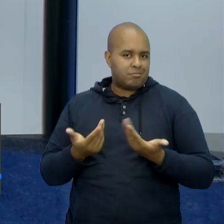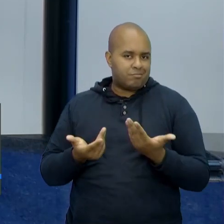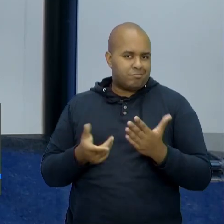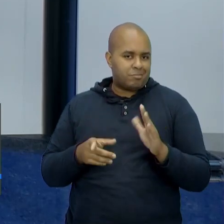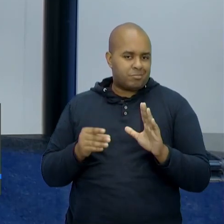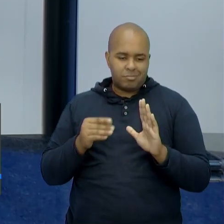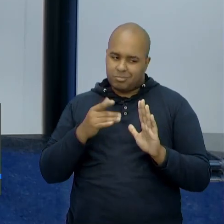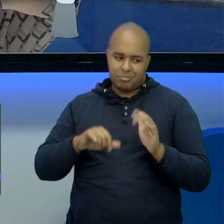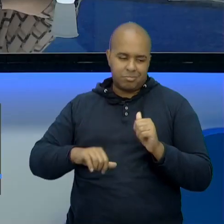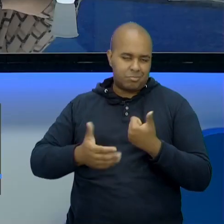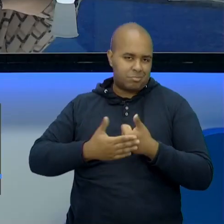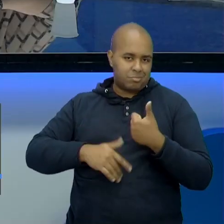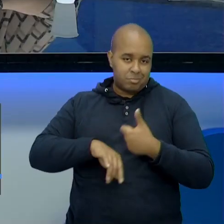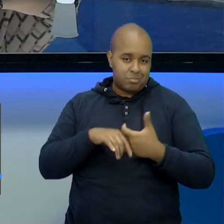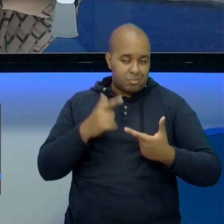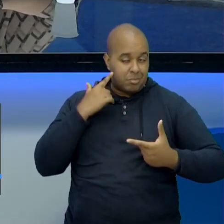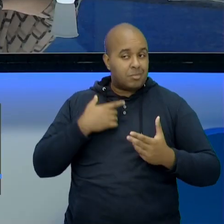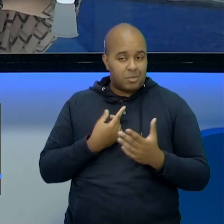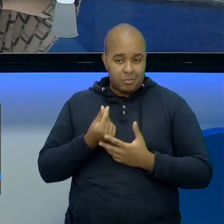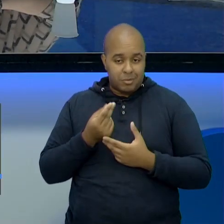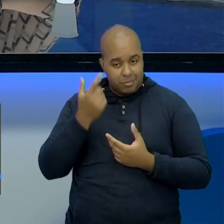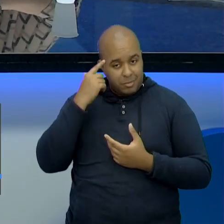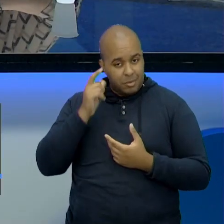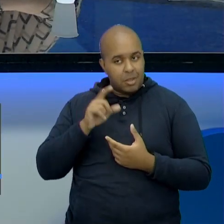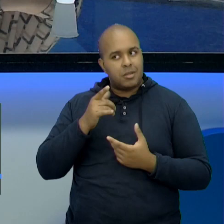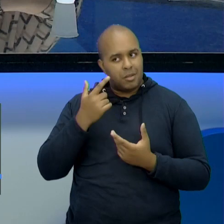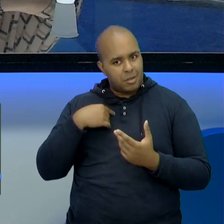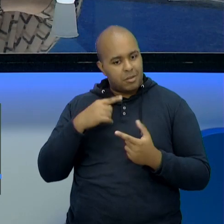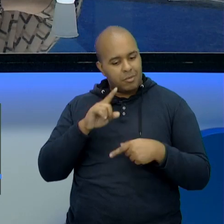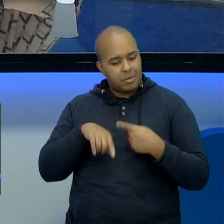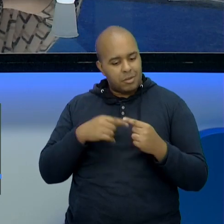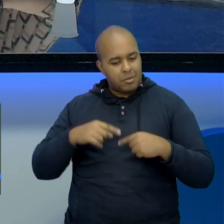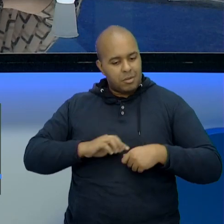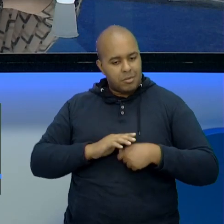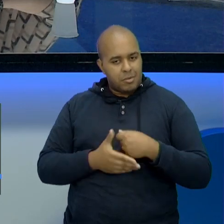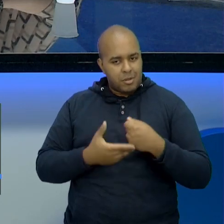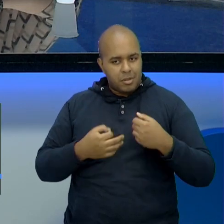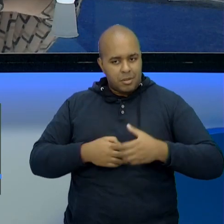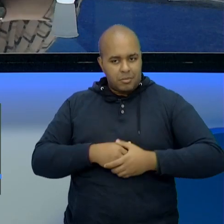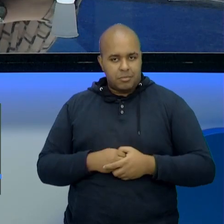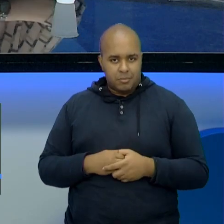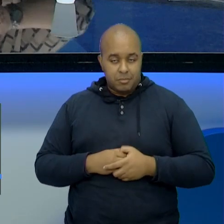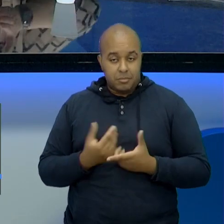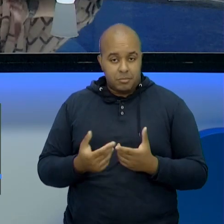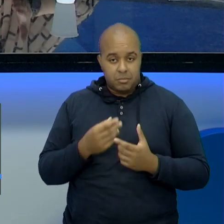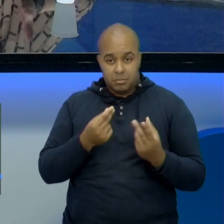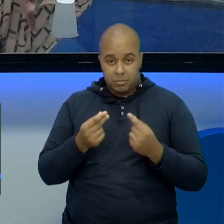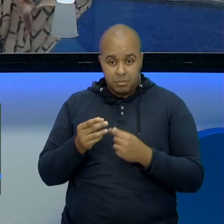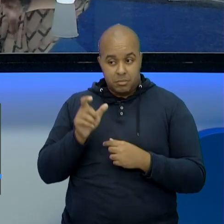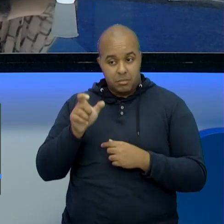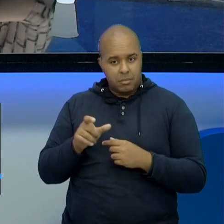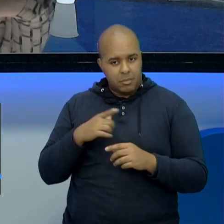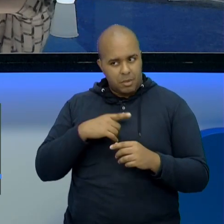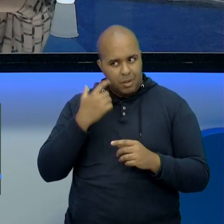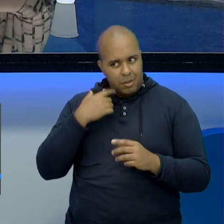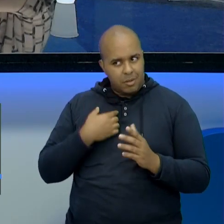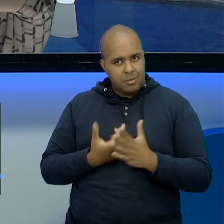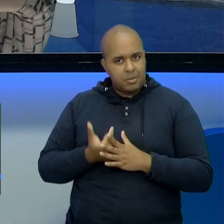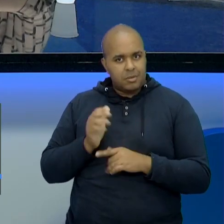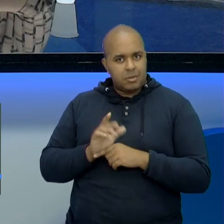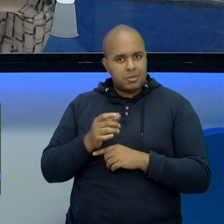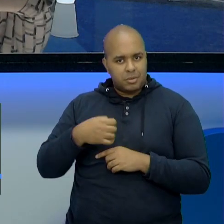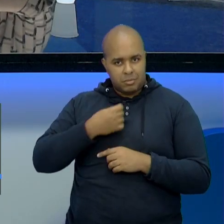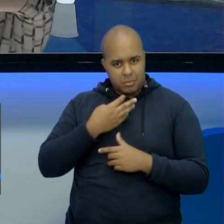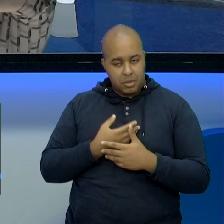É esse que é o fato. Financeiramente, aí vem de novo a sustentabilidade. Financeiramente tem que valer a